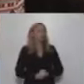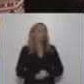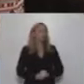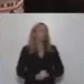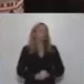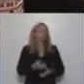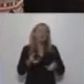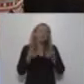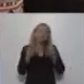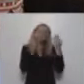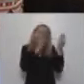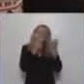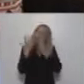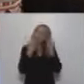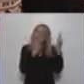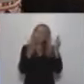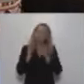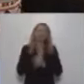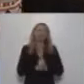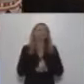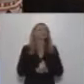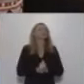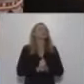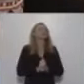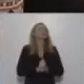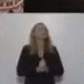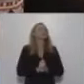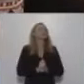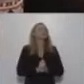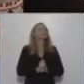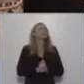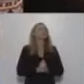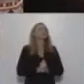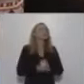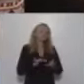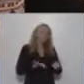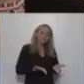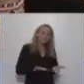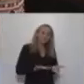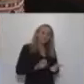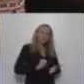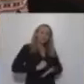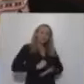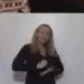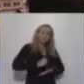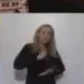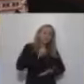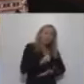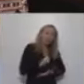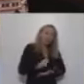queria parabenizar, deputado Felipe Poubel, a sua atitude permanentemente,